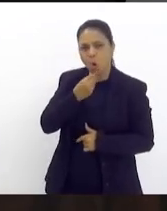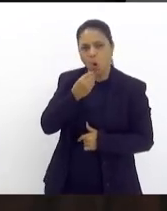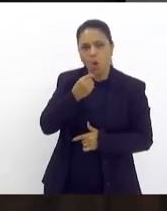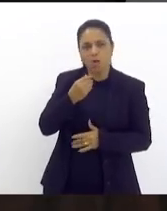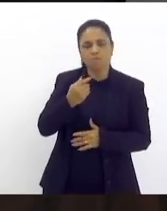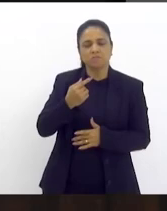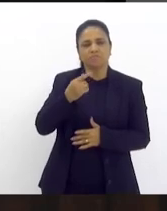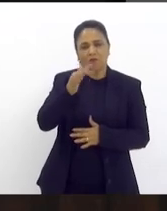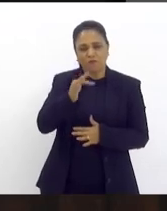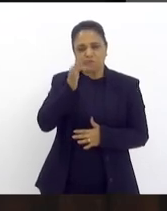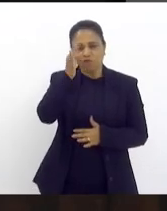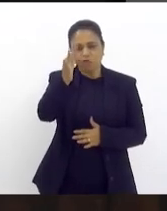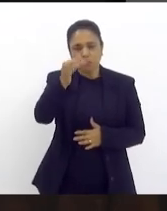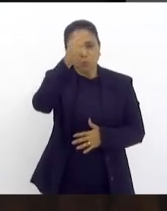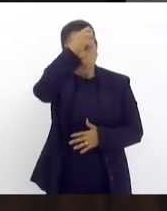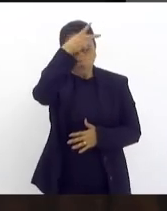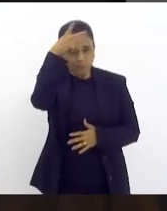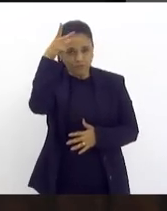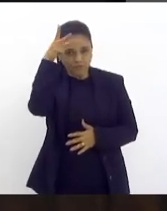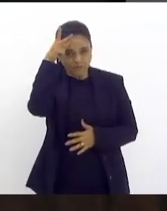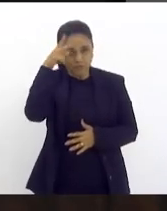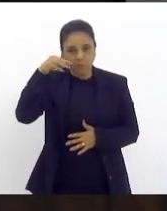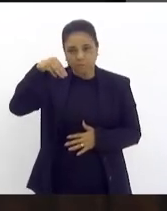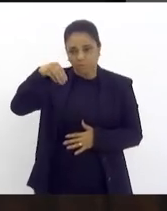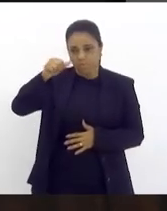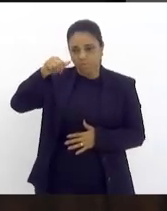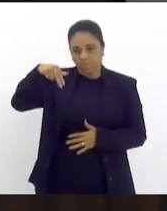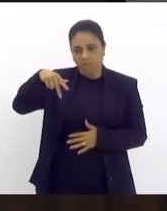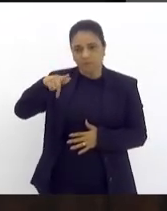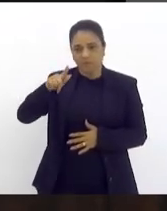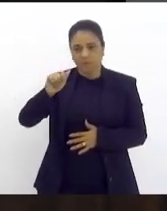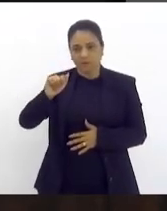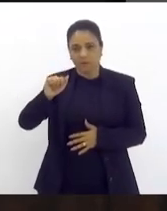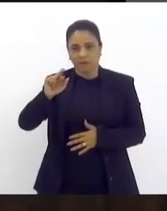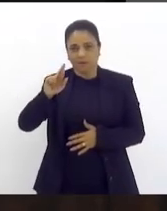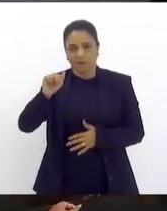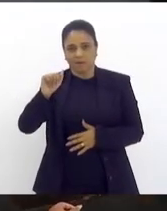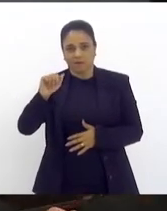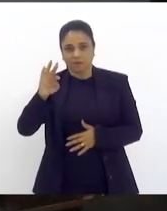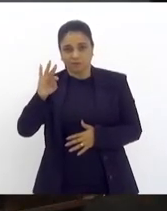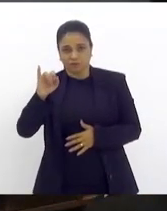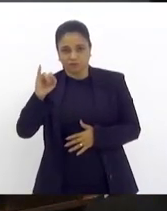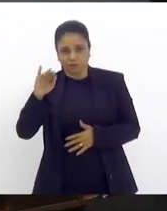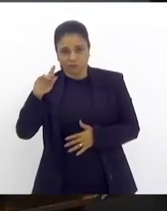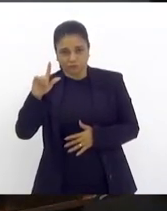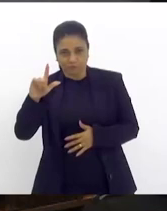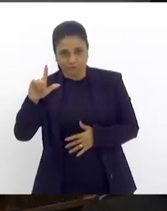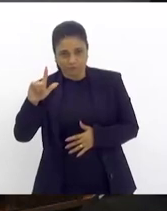de Mangaratiba, deputado Luiz Cláudio Ribeiro.